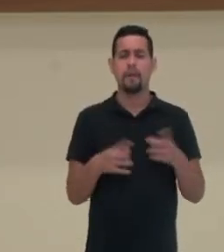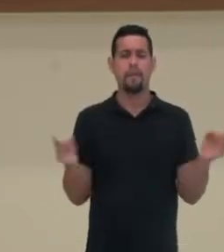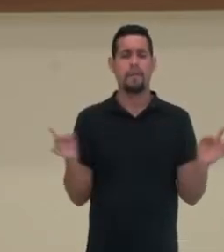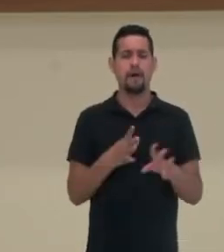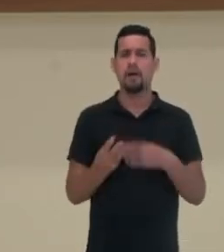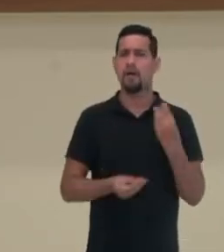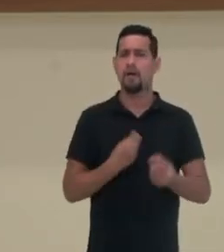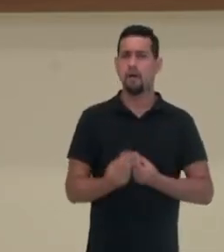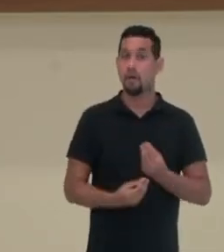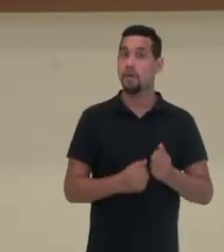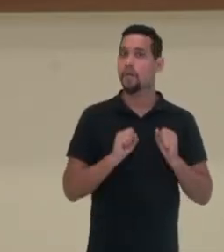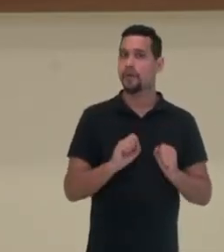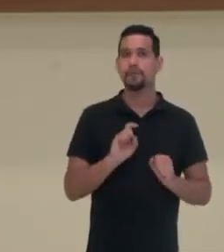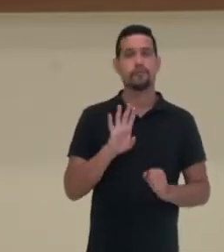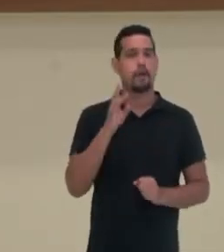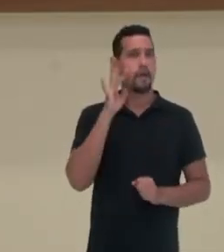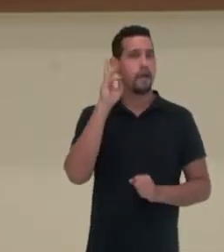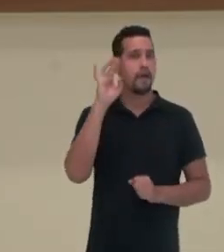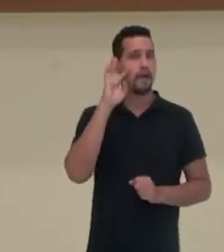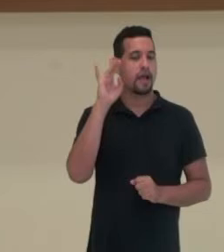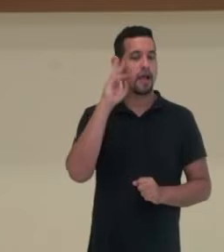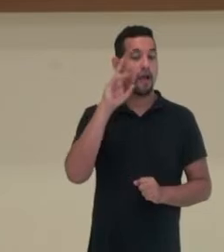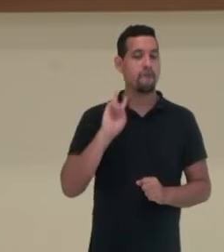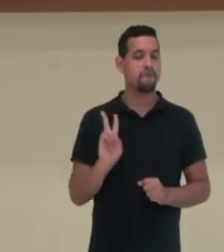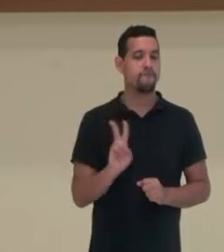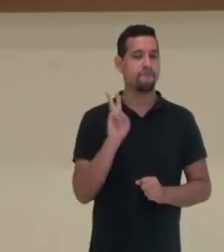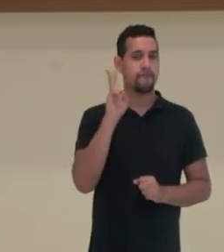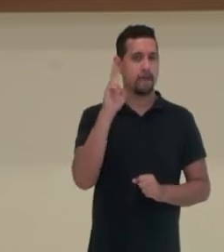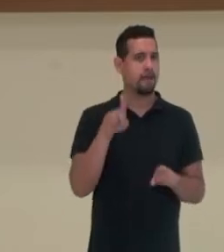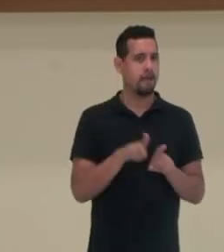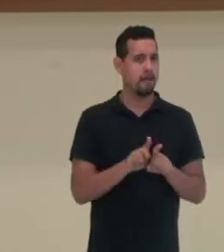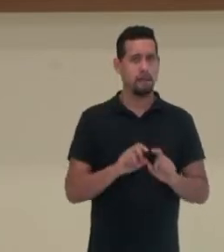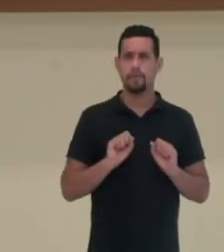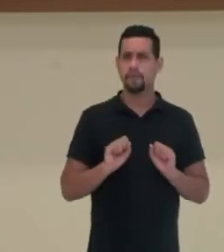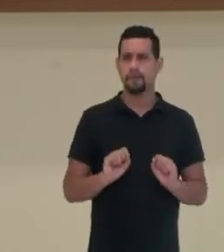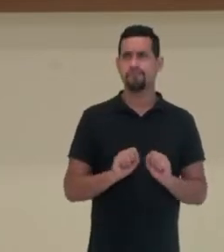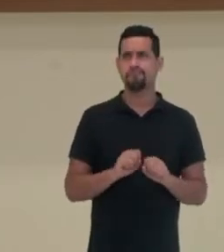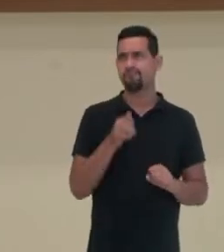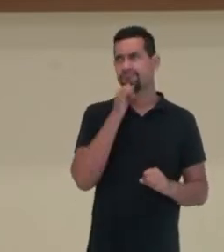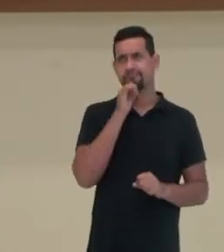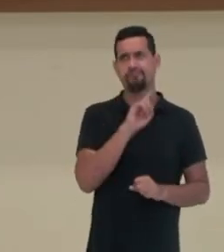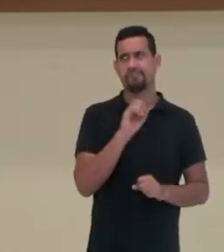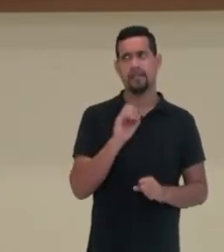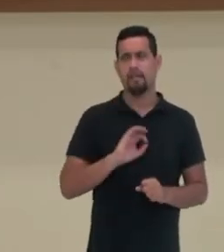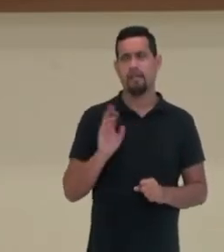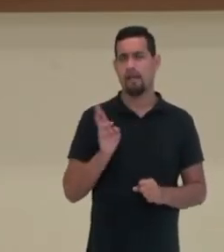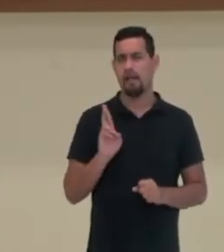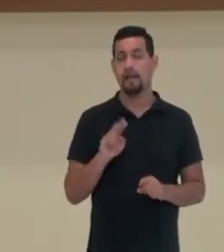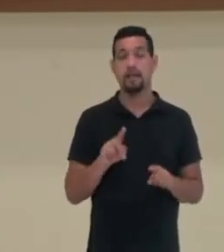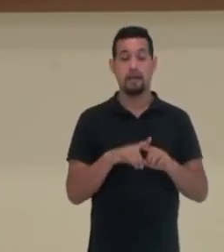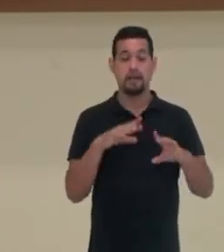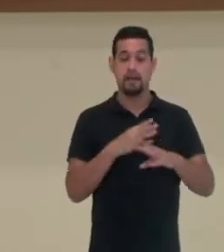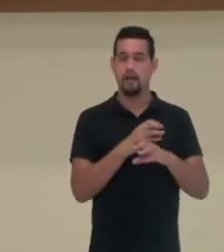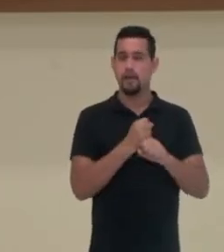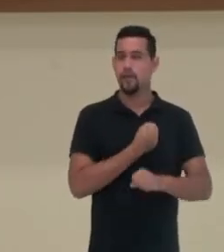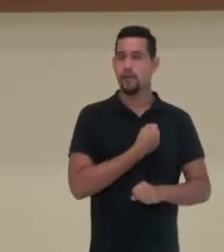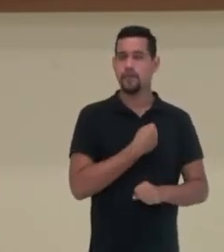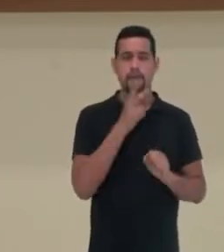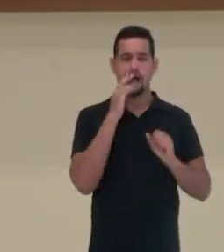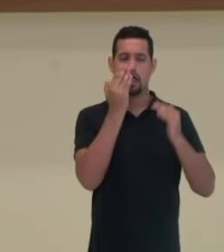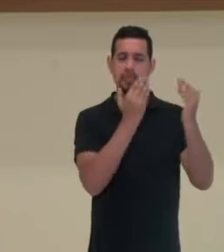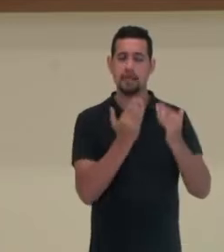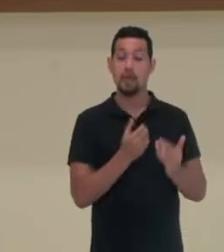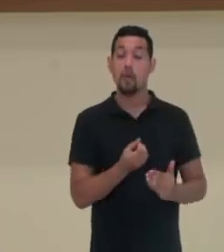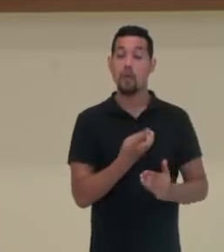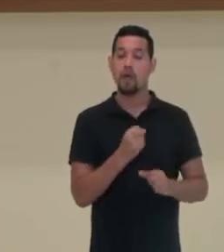problema? Você pode imaginar um valor, ok? Chuta aí, R$100. E fazer a conta com esse número para ver quanto